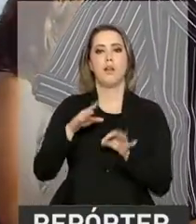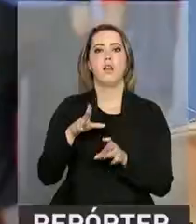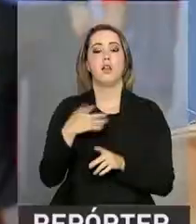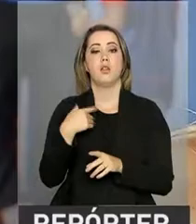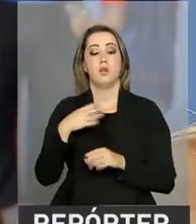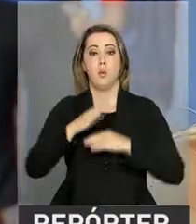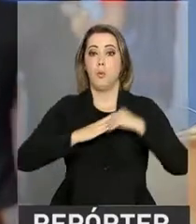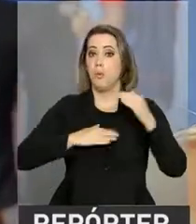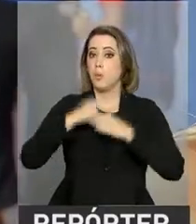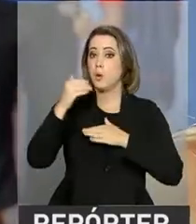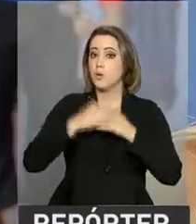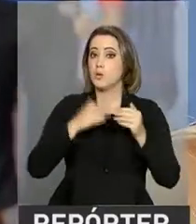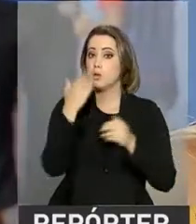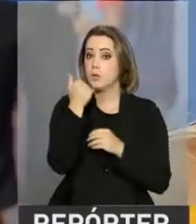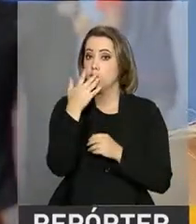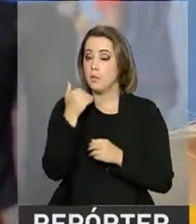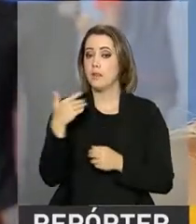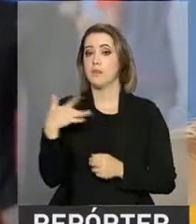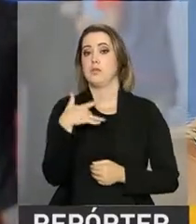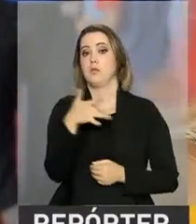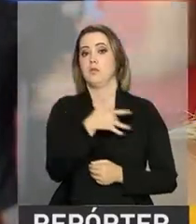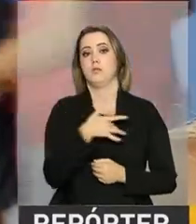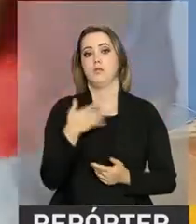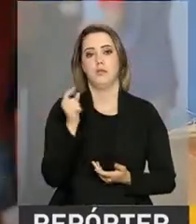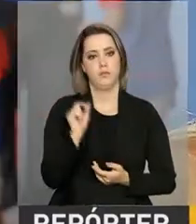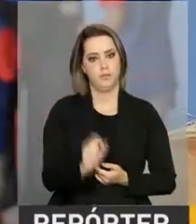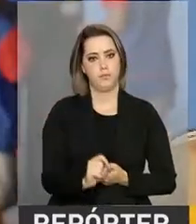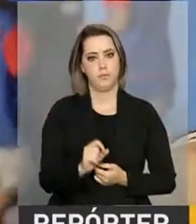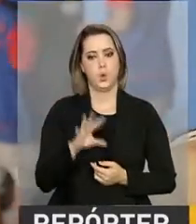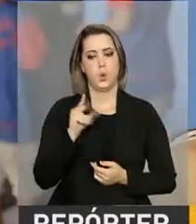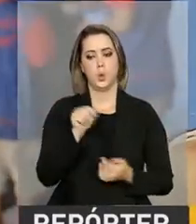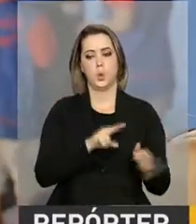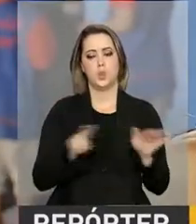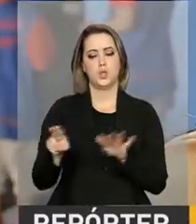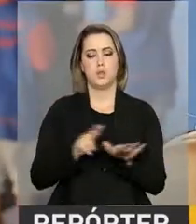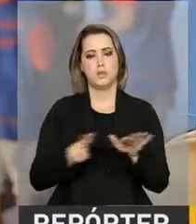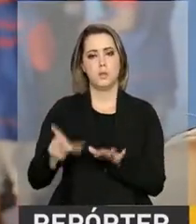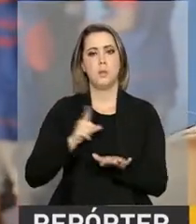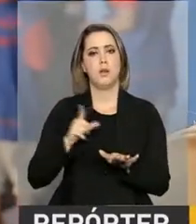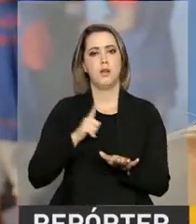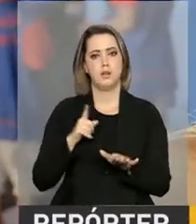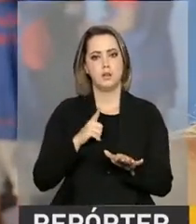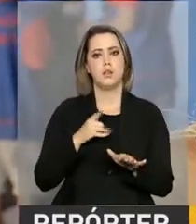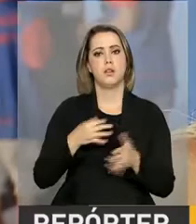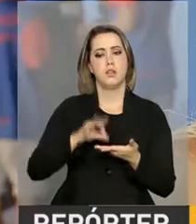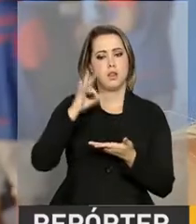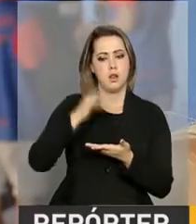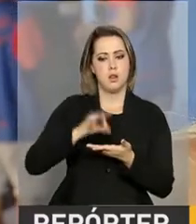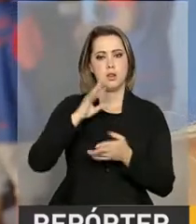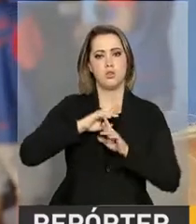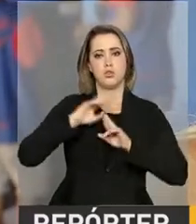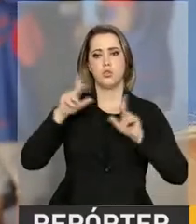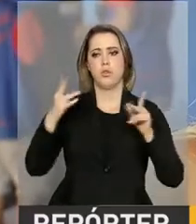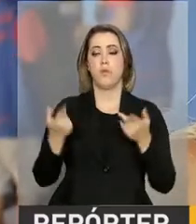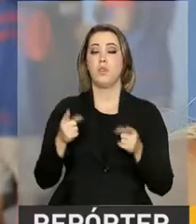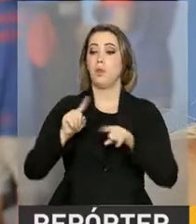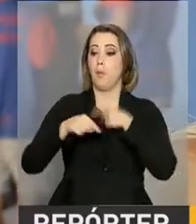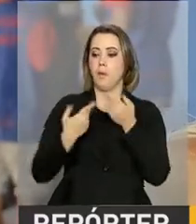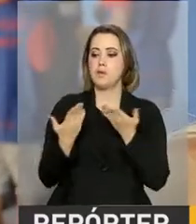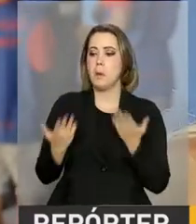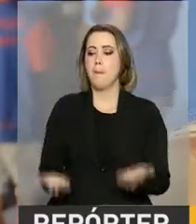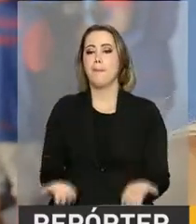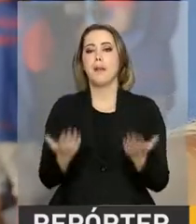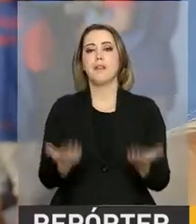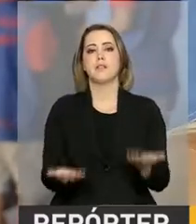nutricionistas. Semanalmente ela faz o cardápio de acordo com as necessidades. Ela também faz um trabalho de pesar as